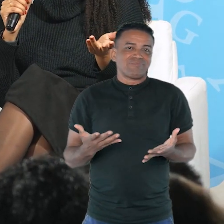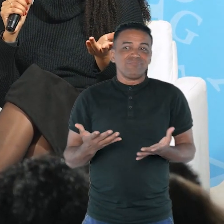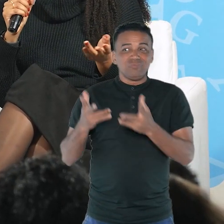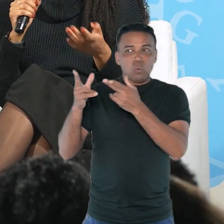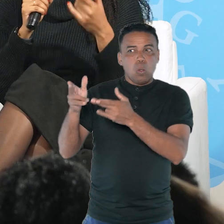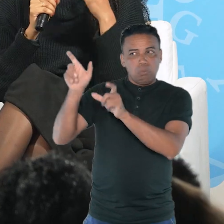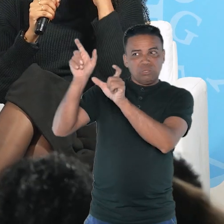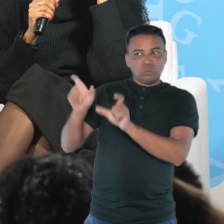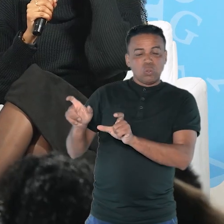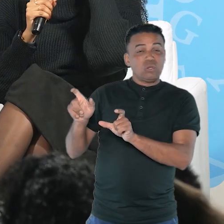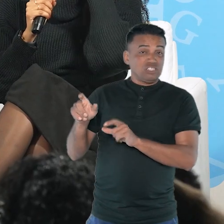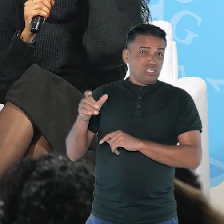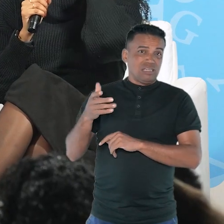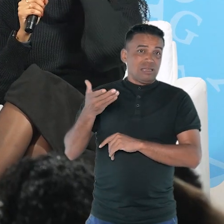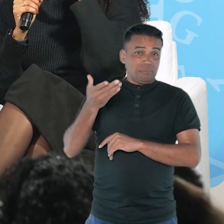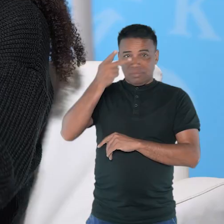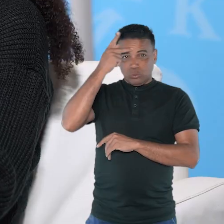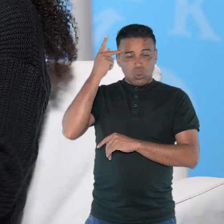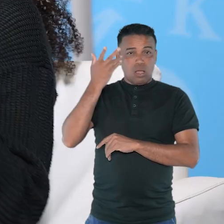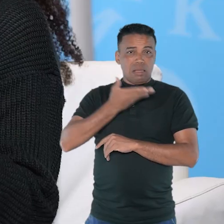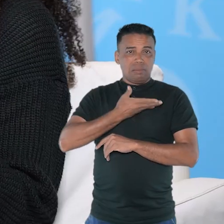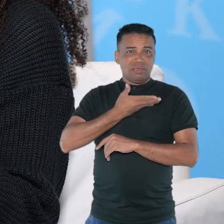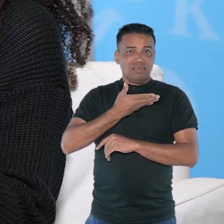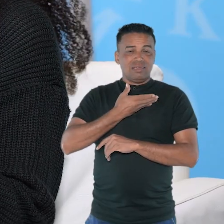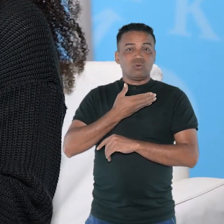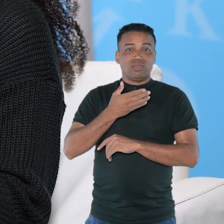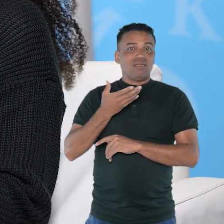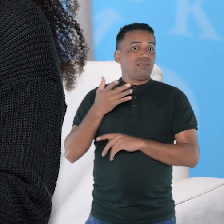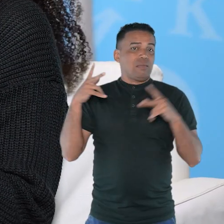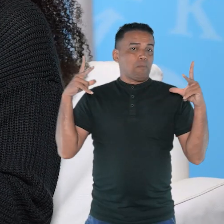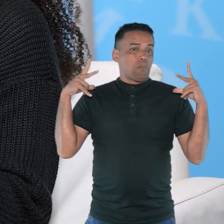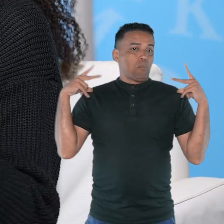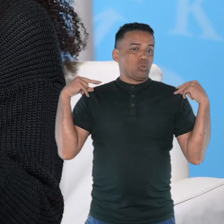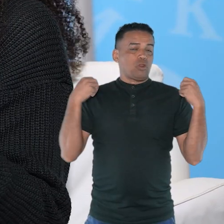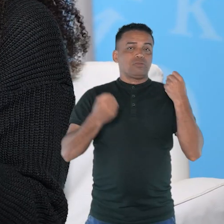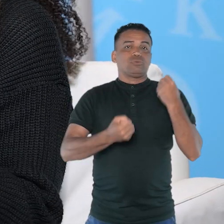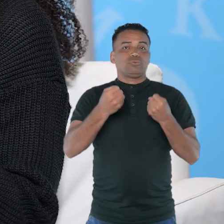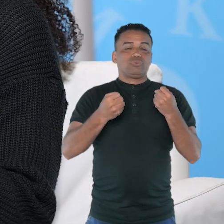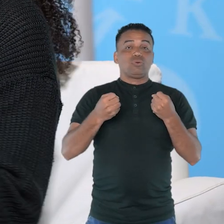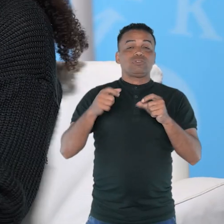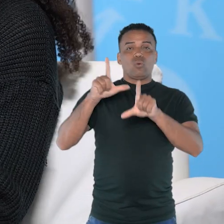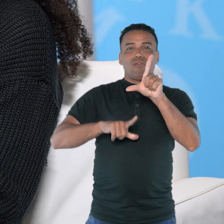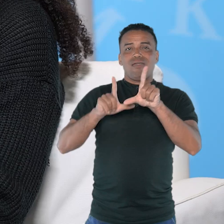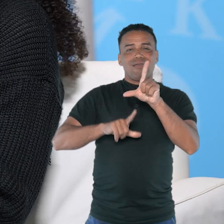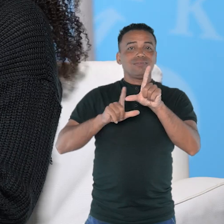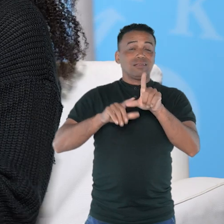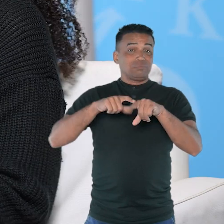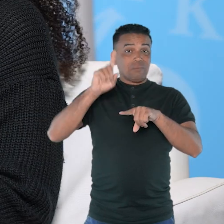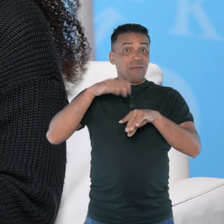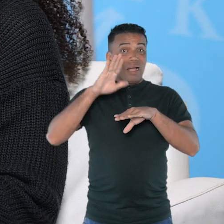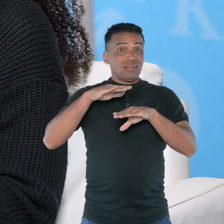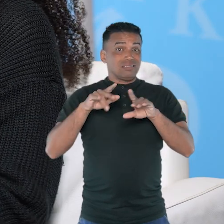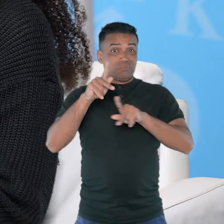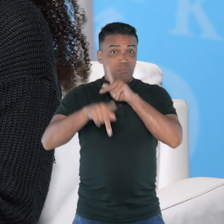dos meus colegas. Eu tinha um colega que ia para a UNB, pasmem, de motorista. Por quê? Letras é um curso mais popular,